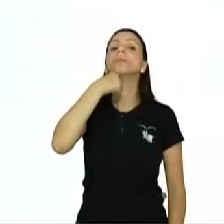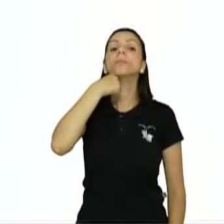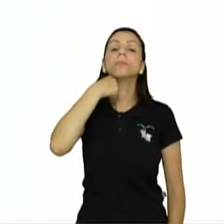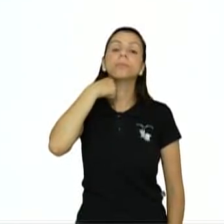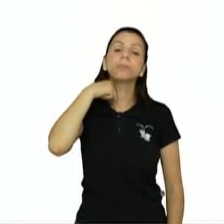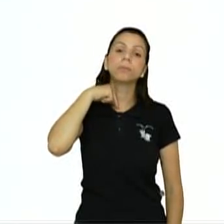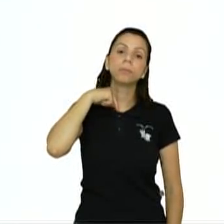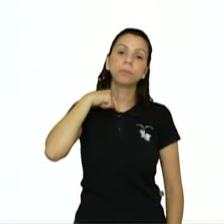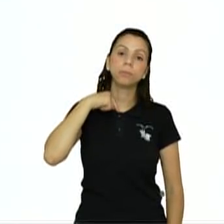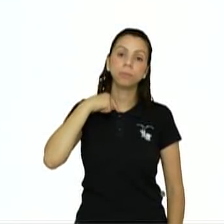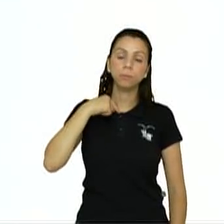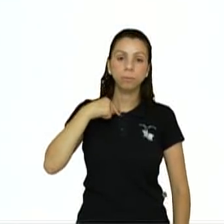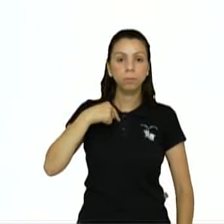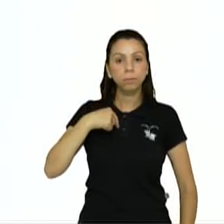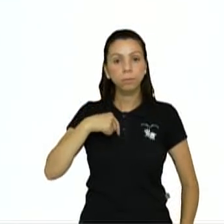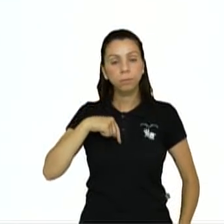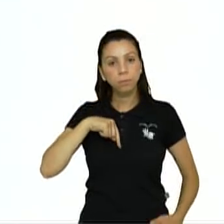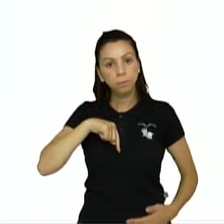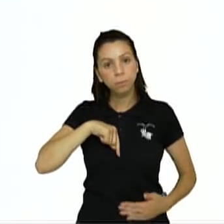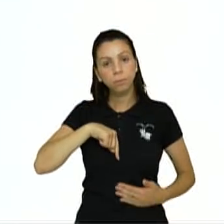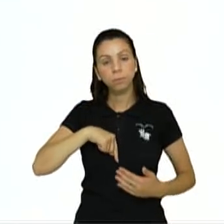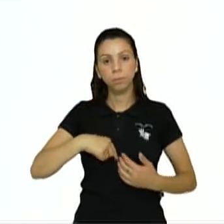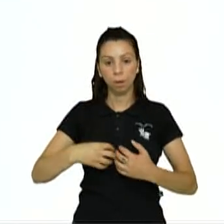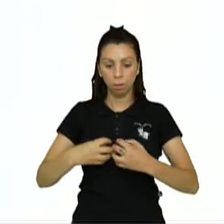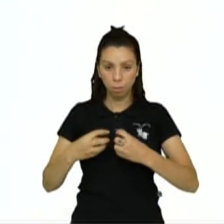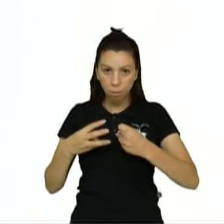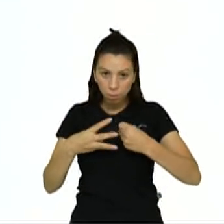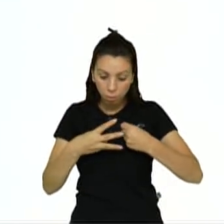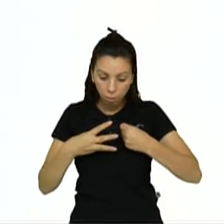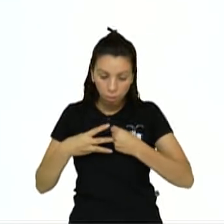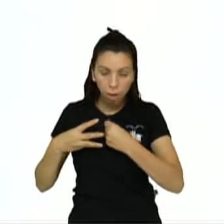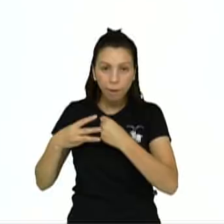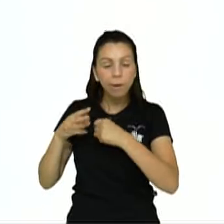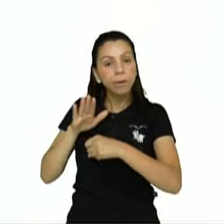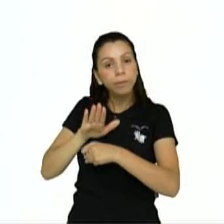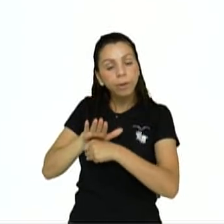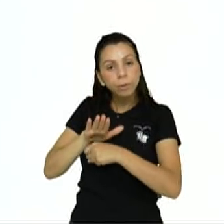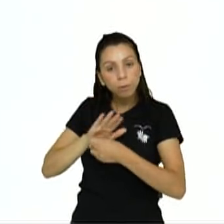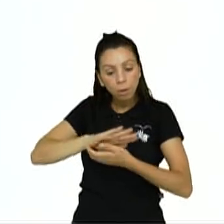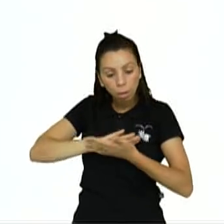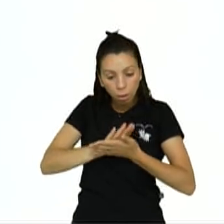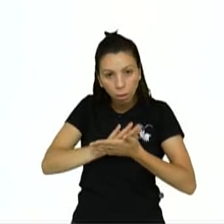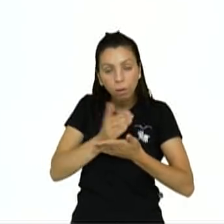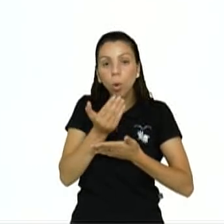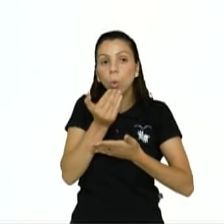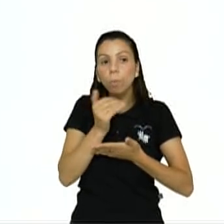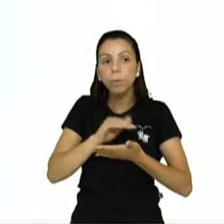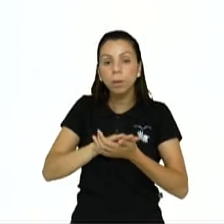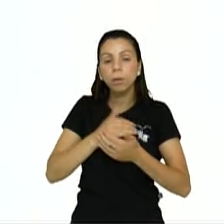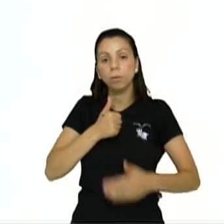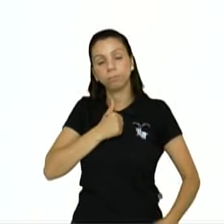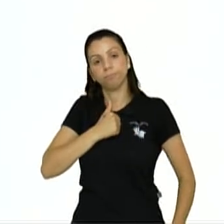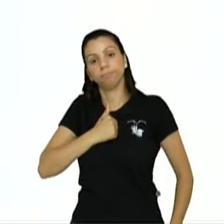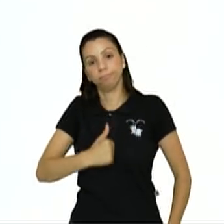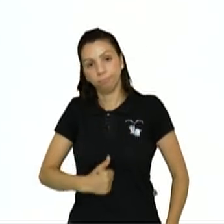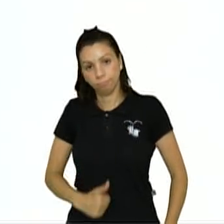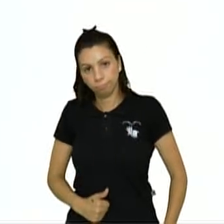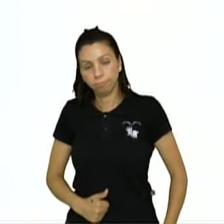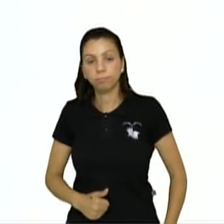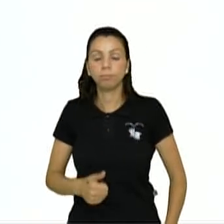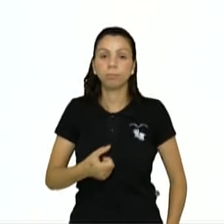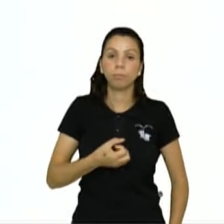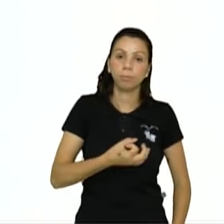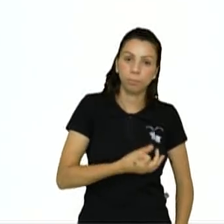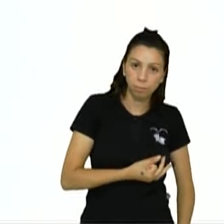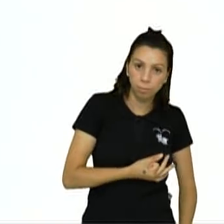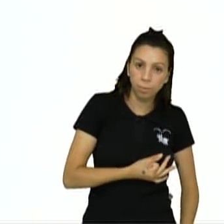esôfago, intestino, todas as glândulas que vão auxiliar na digestão e ele vai eliminar o alimento através do